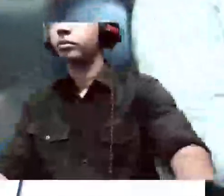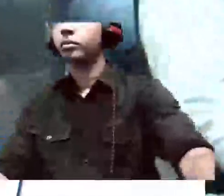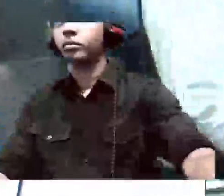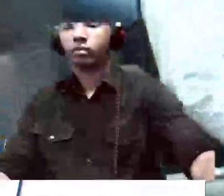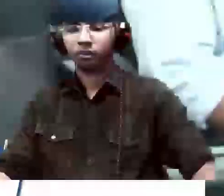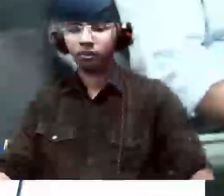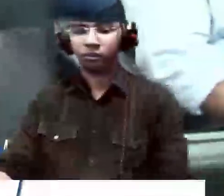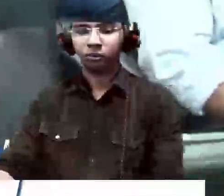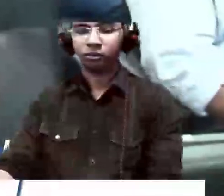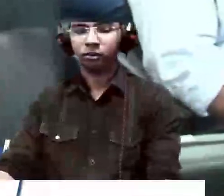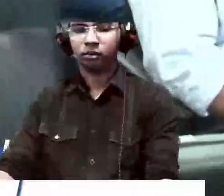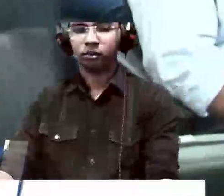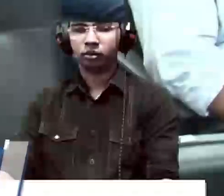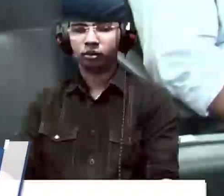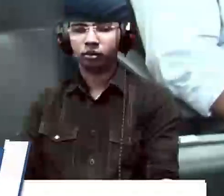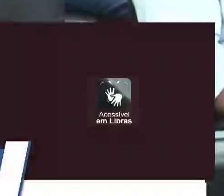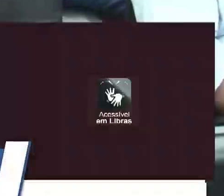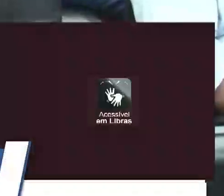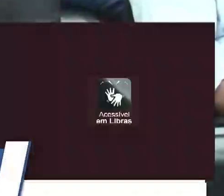Câmara Municipal.